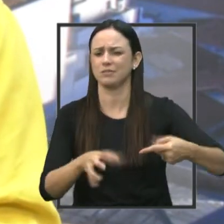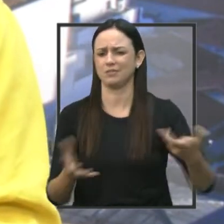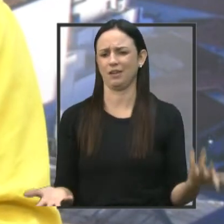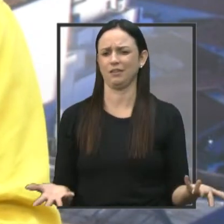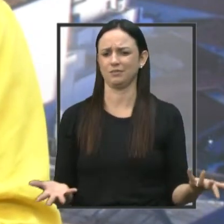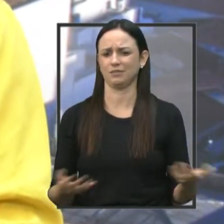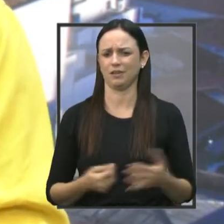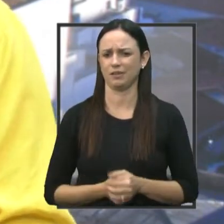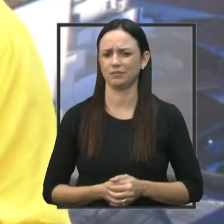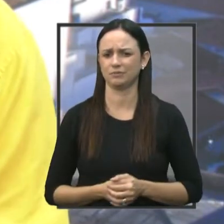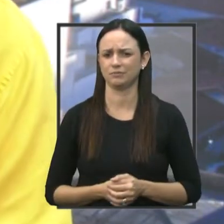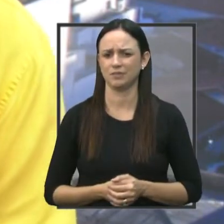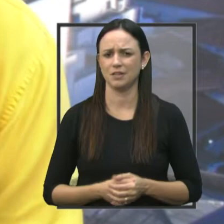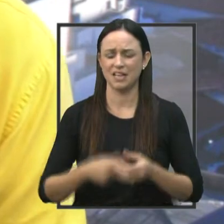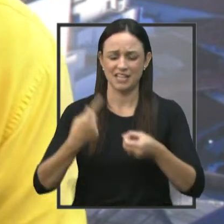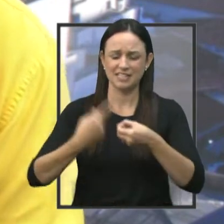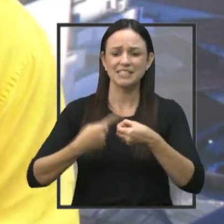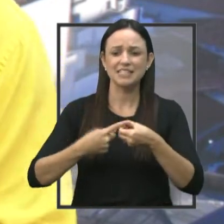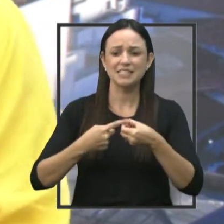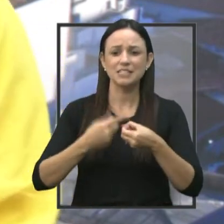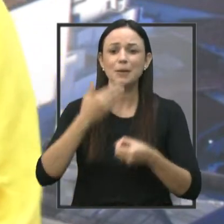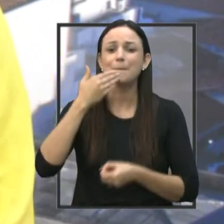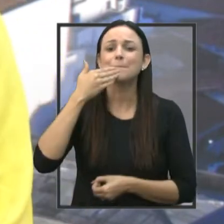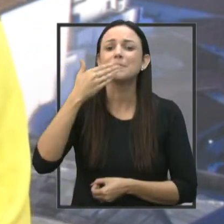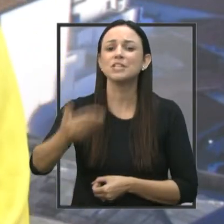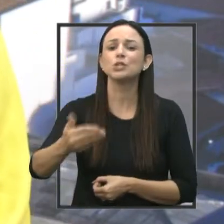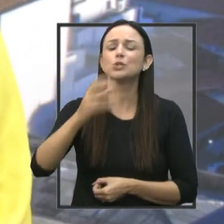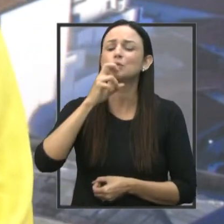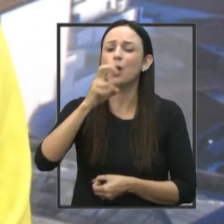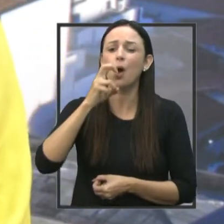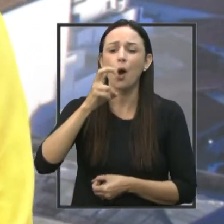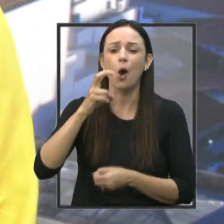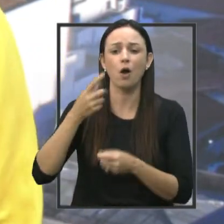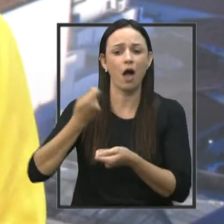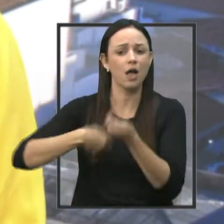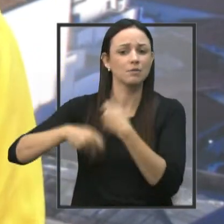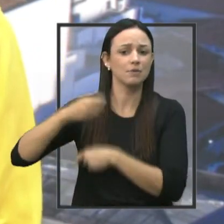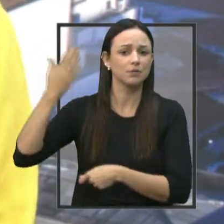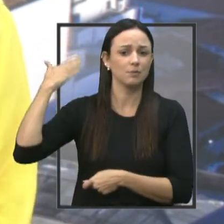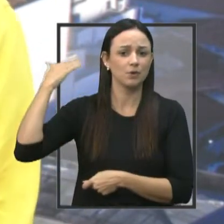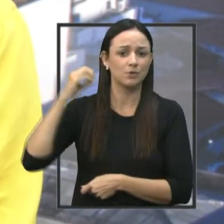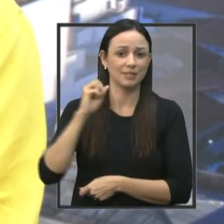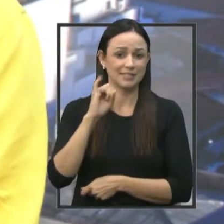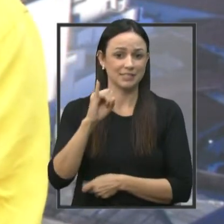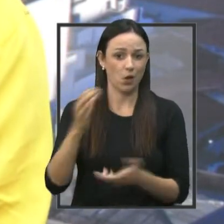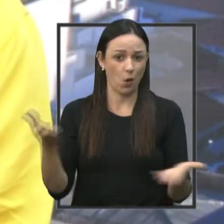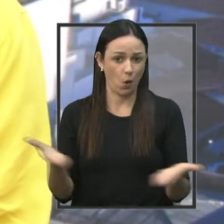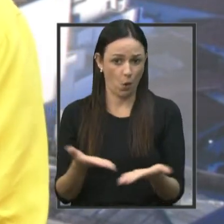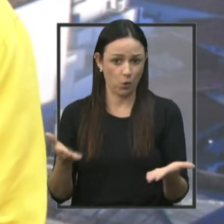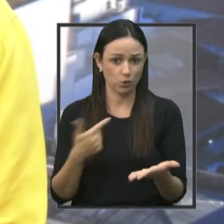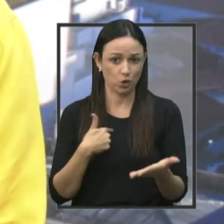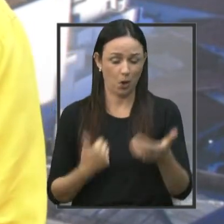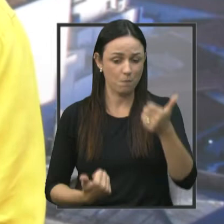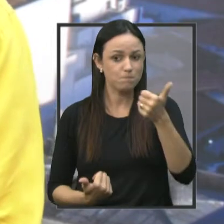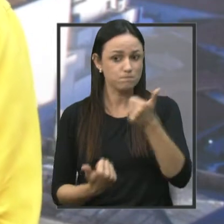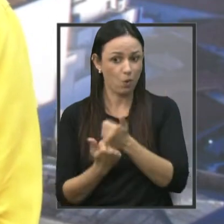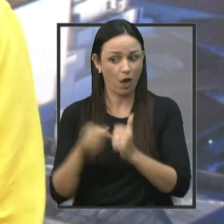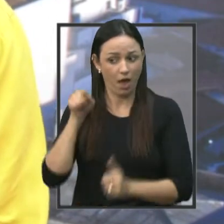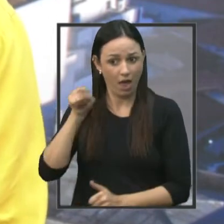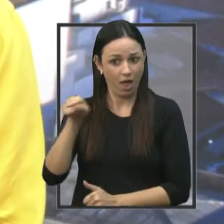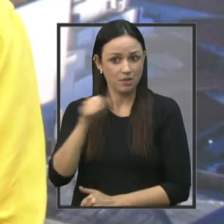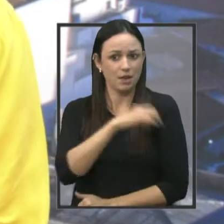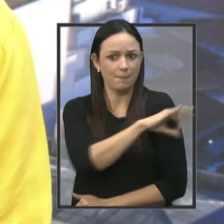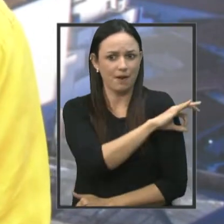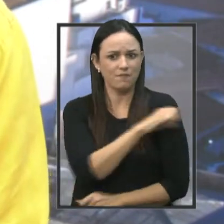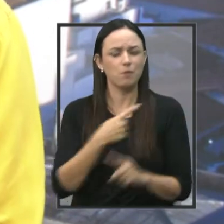nojenta. A cidade estava pedindo socorro com a administração passada. E se eu hoje estou apoiando esse prefeito, porque eu